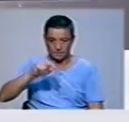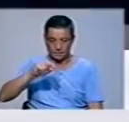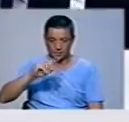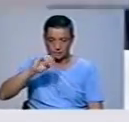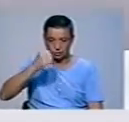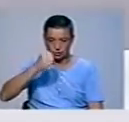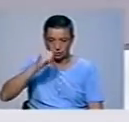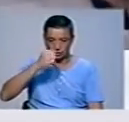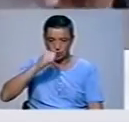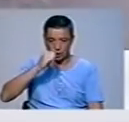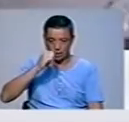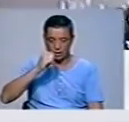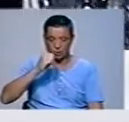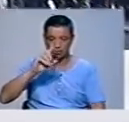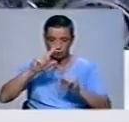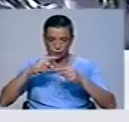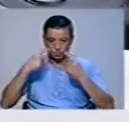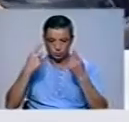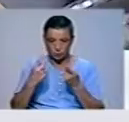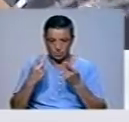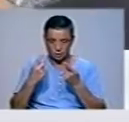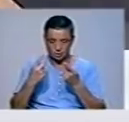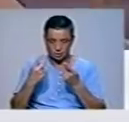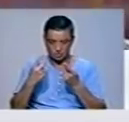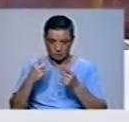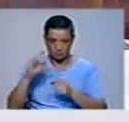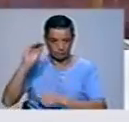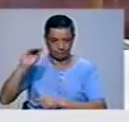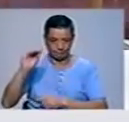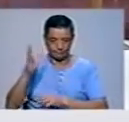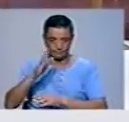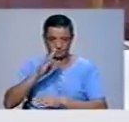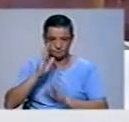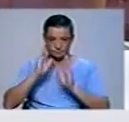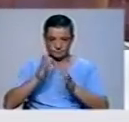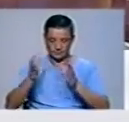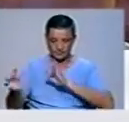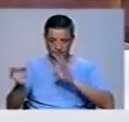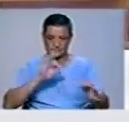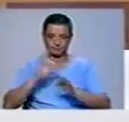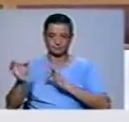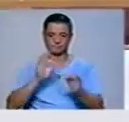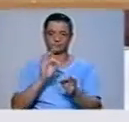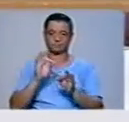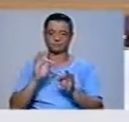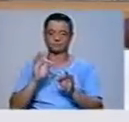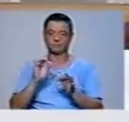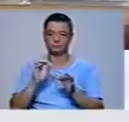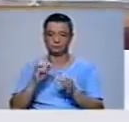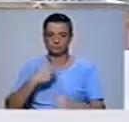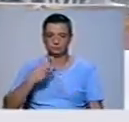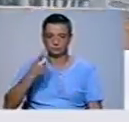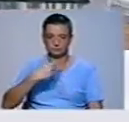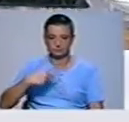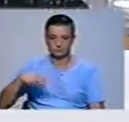Sónia e o Jorge para os virem provar. E para podermos mostrar os que já preparamos. Ele prova. Previamente.